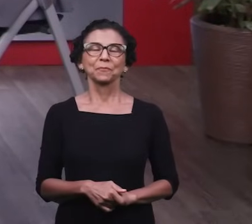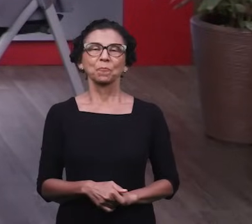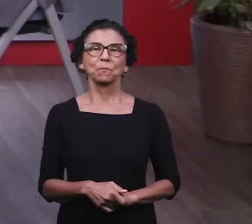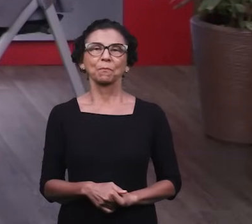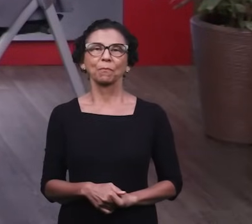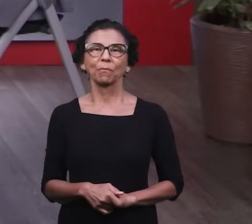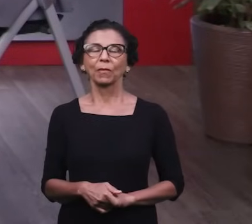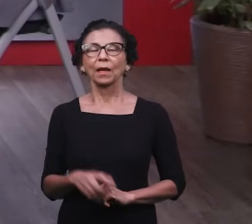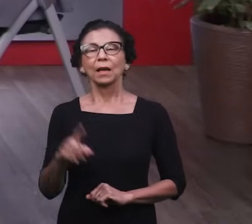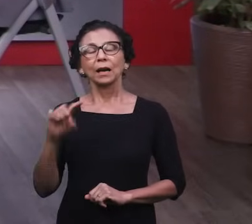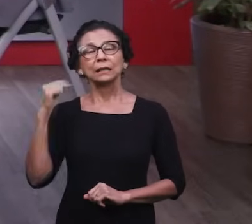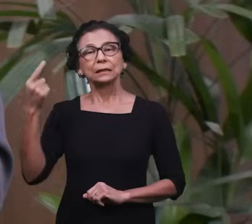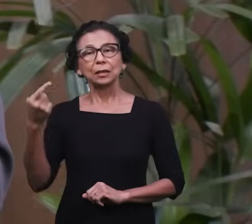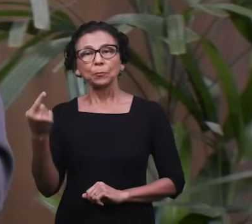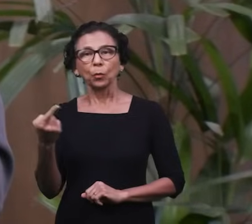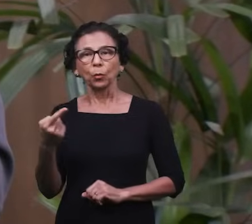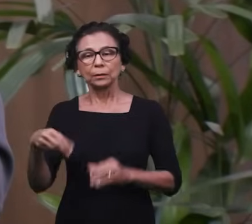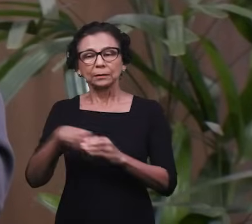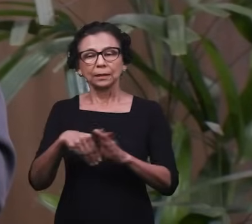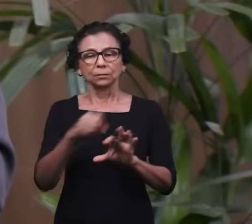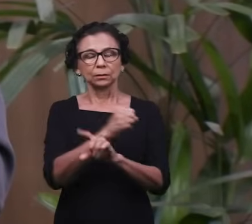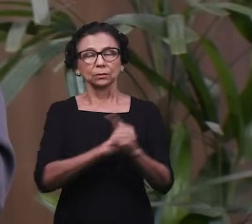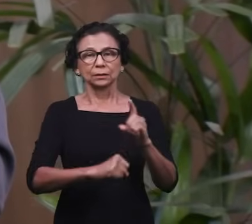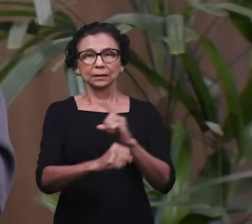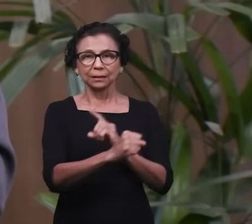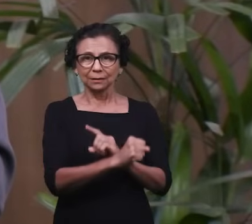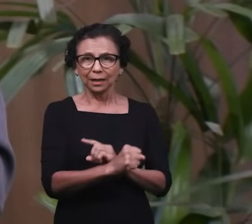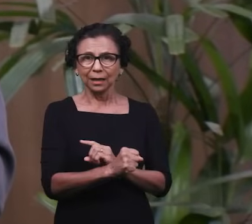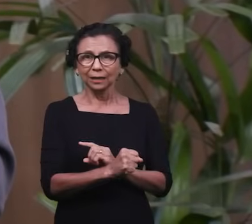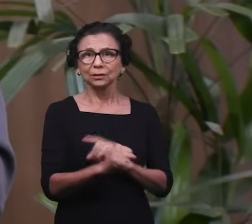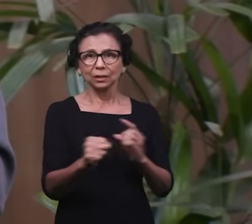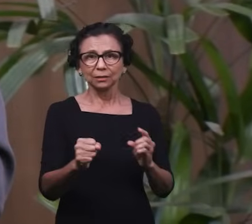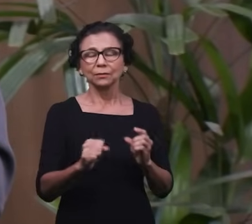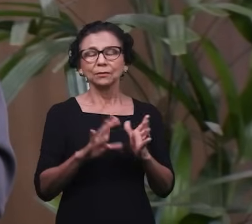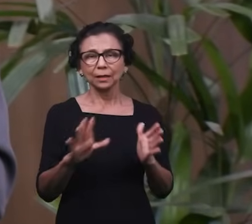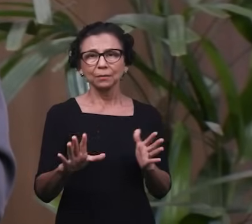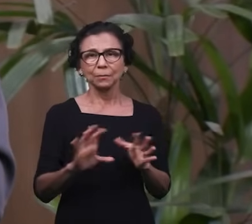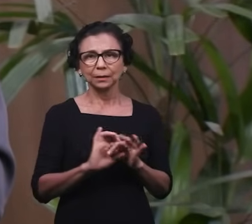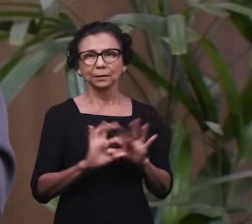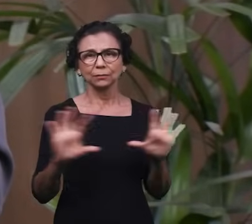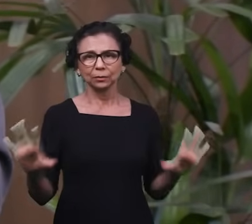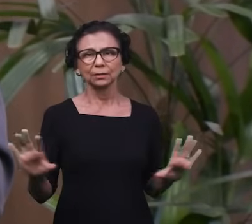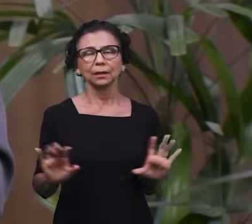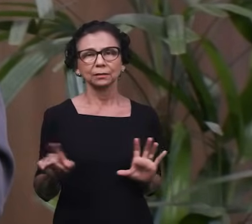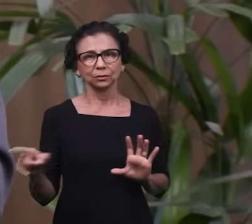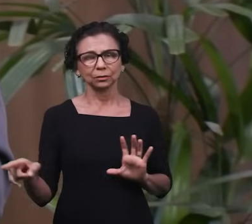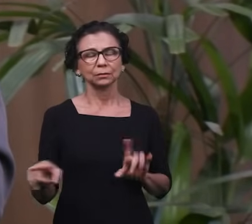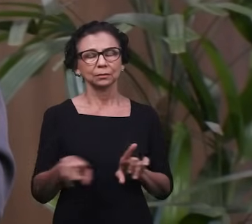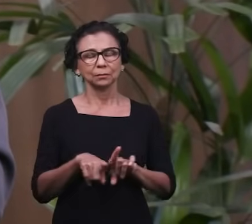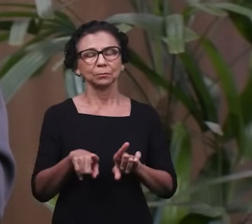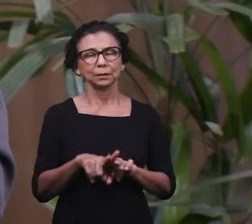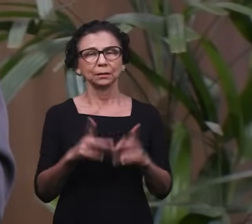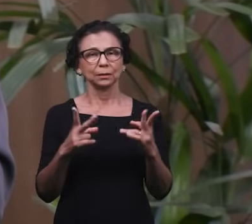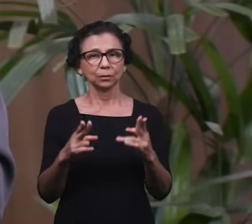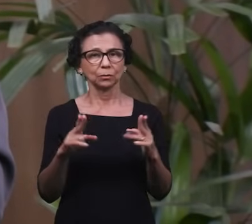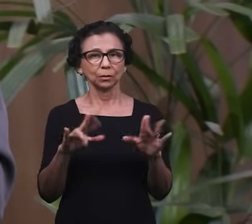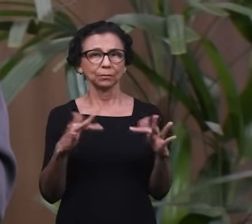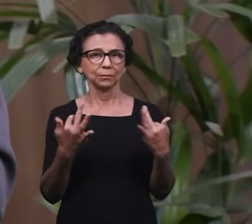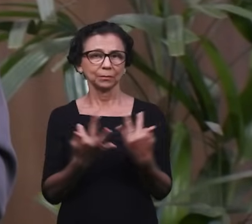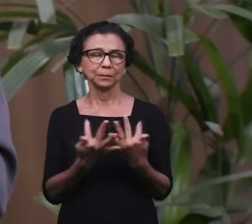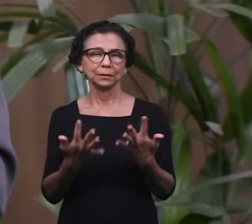recebemos uma irmã nossa, que é superintendente de educação, ela comentou exatamente isso, como que faz a